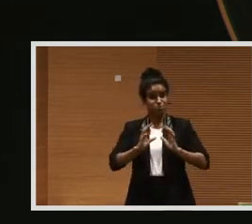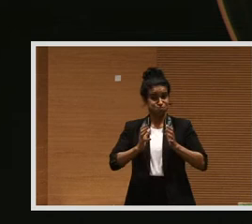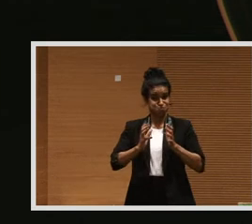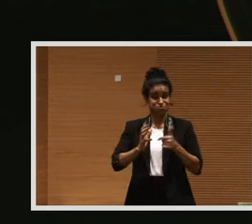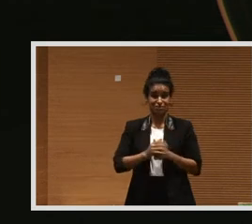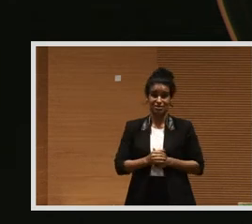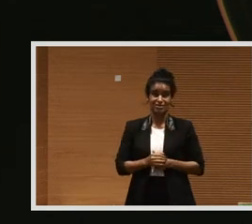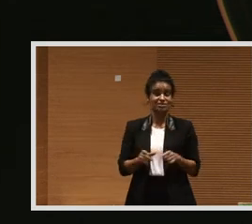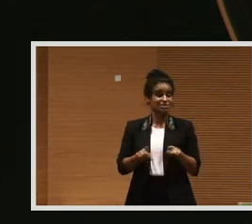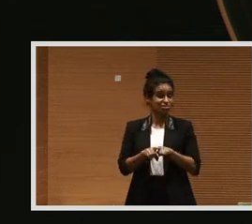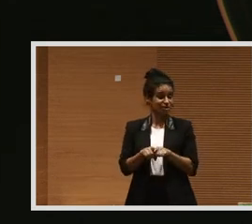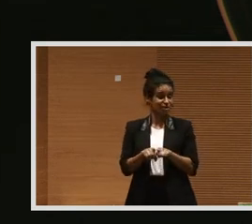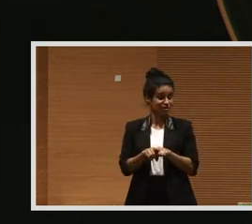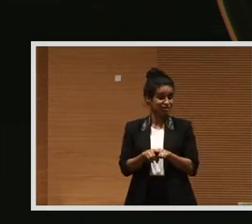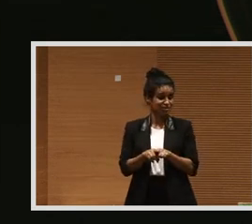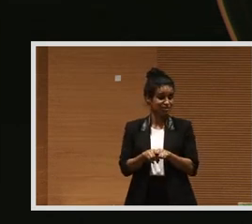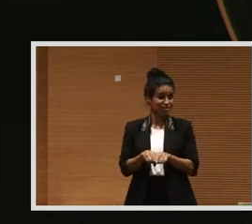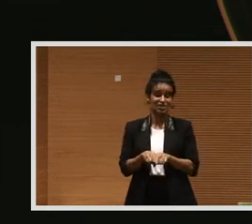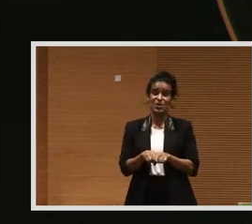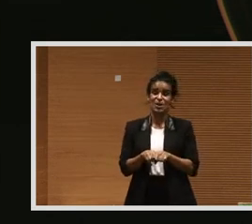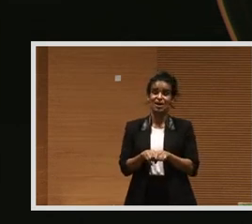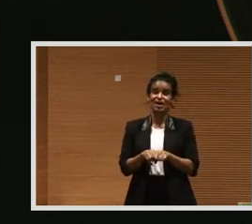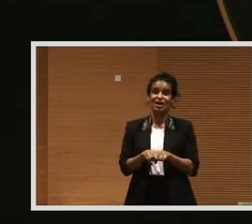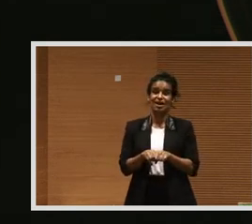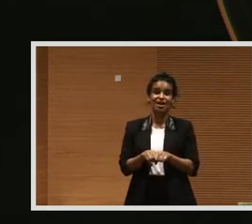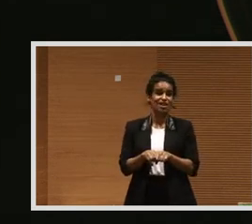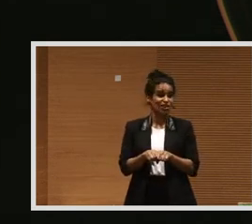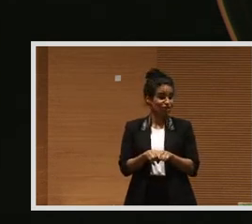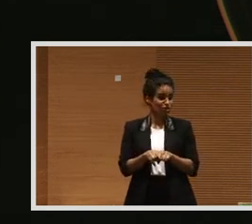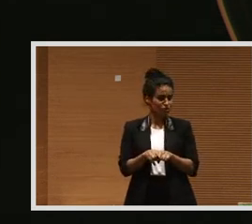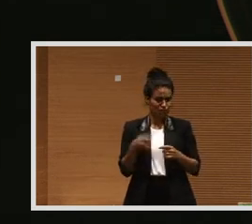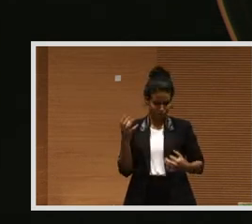e a tocar futebol. E a tocar guitarra.